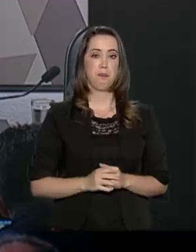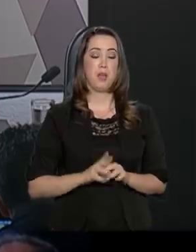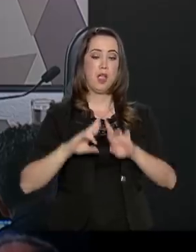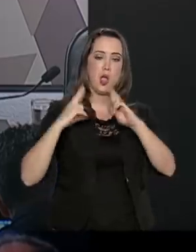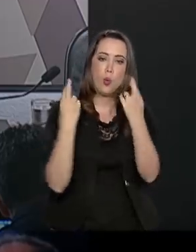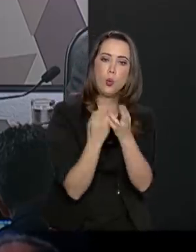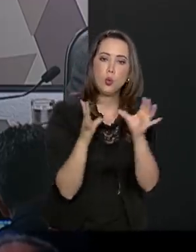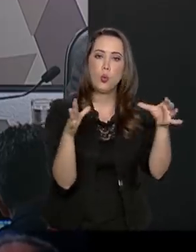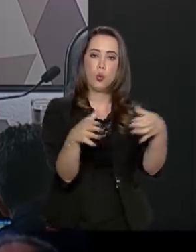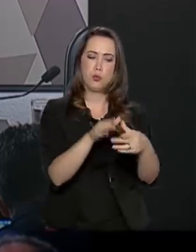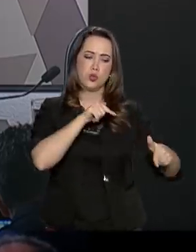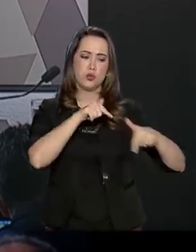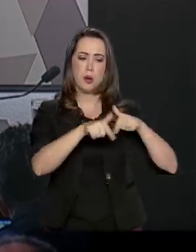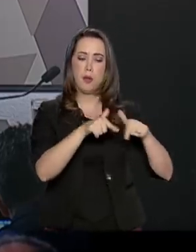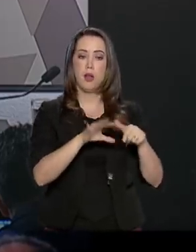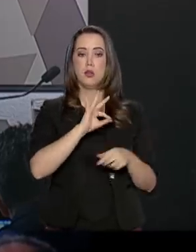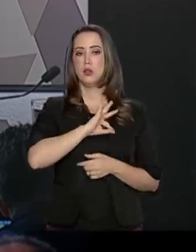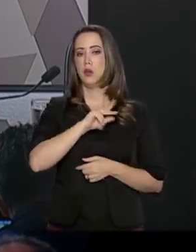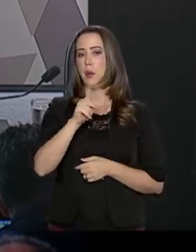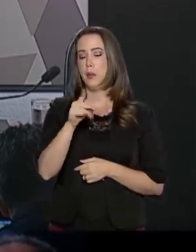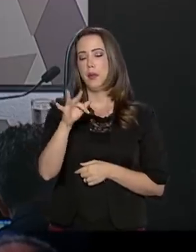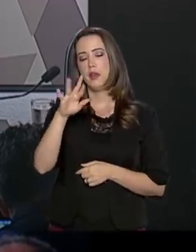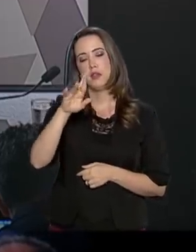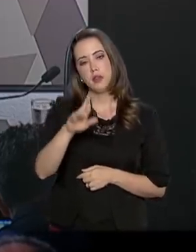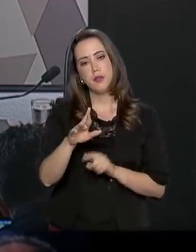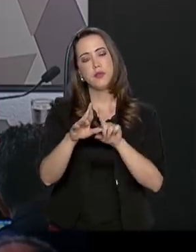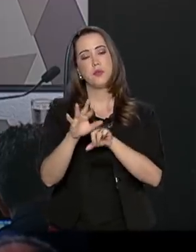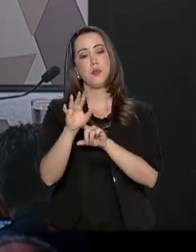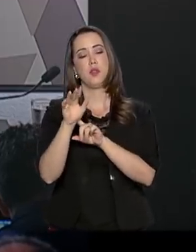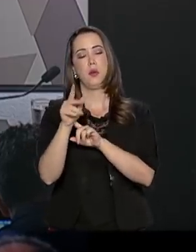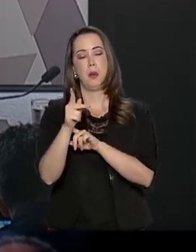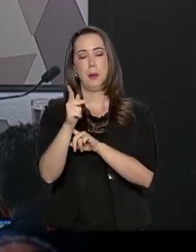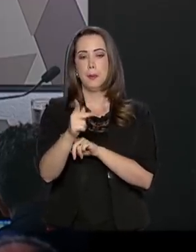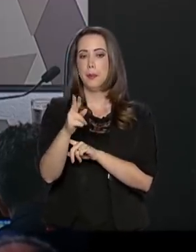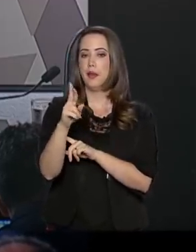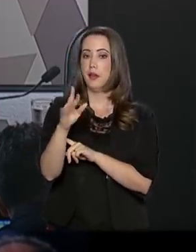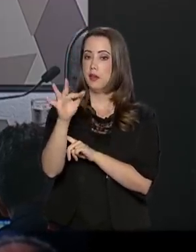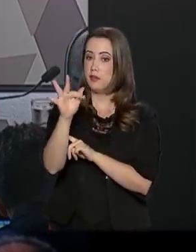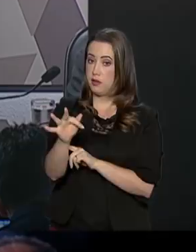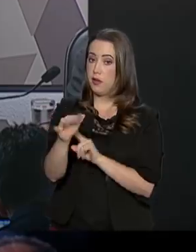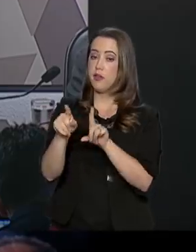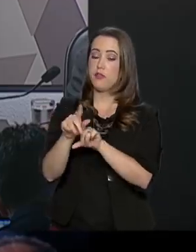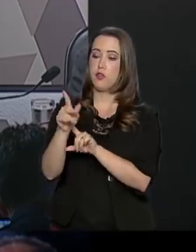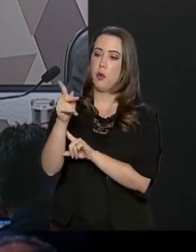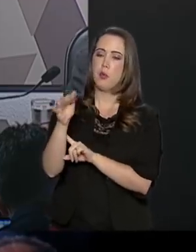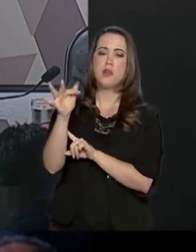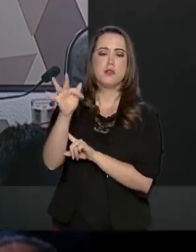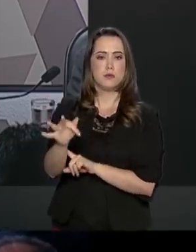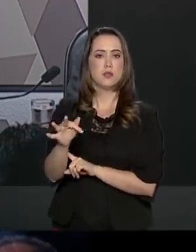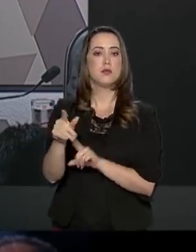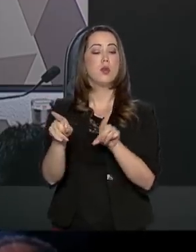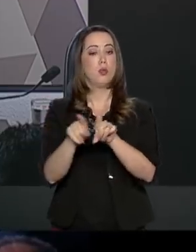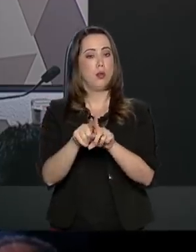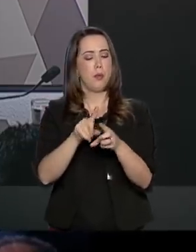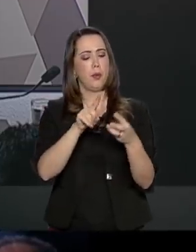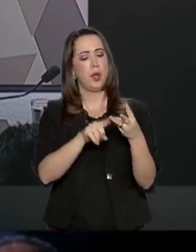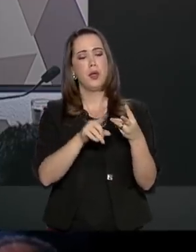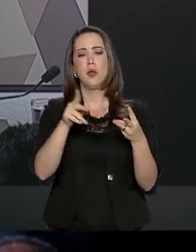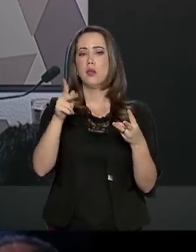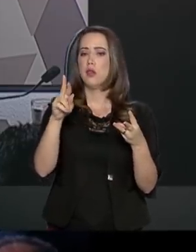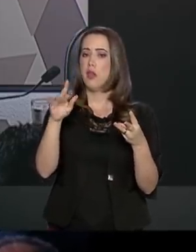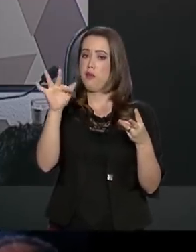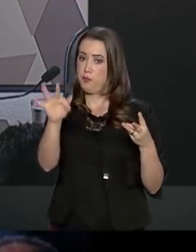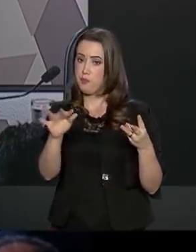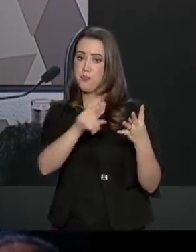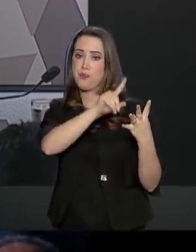Federal, agentes da Polícia Rodoviária Federal, agentes da Receita Federal. Vamos ter um elemento de ligação com o